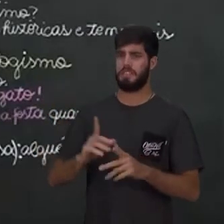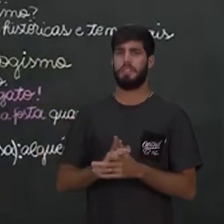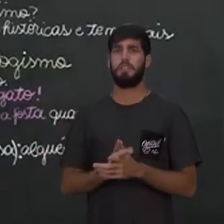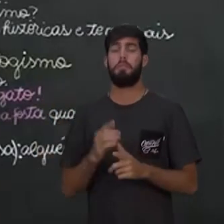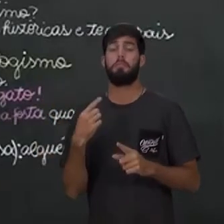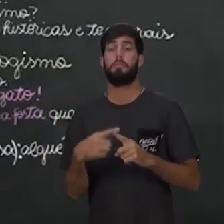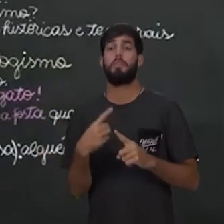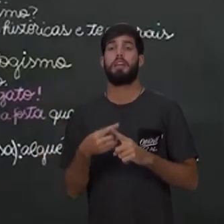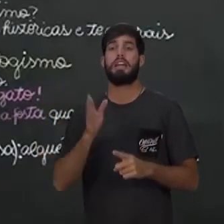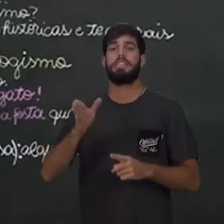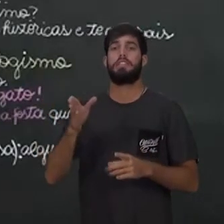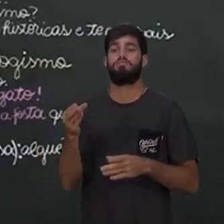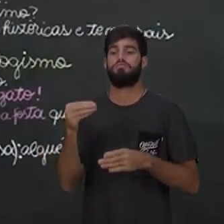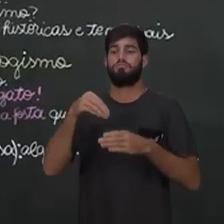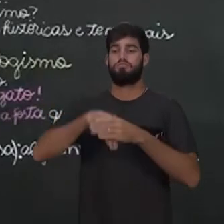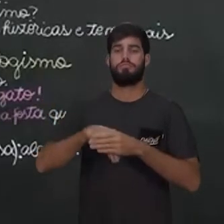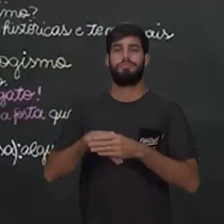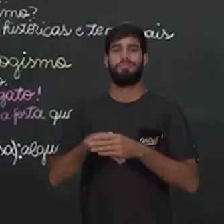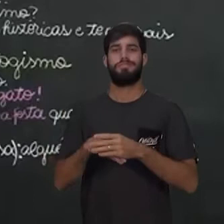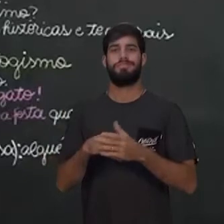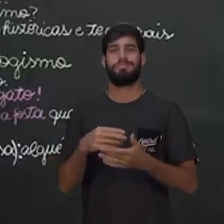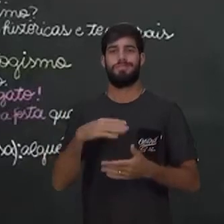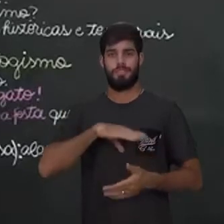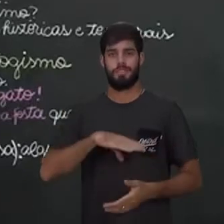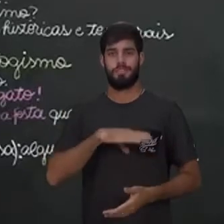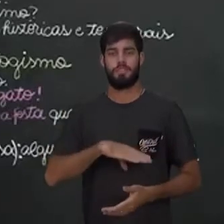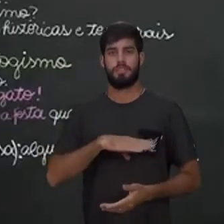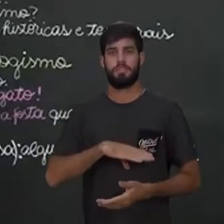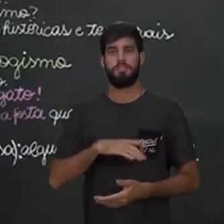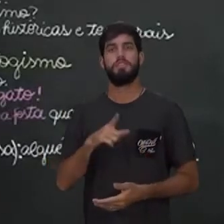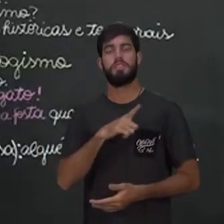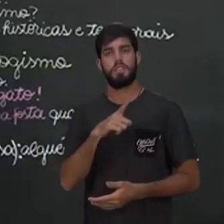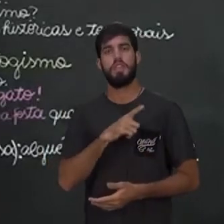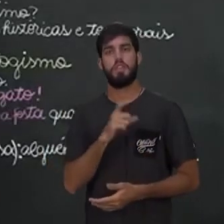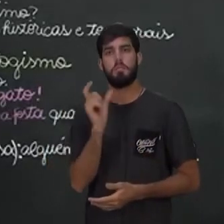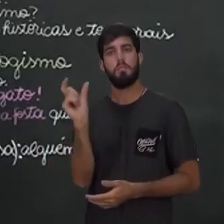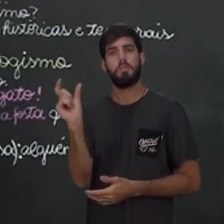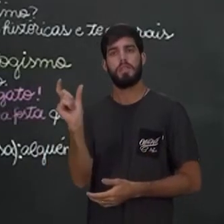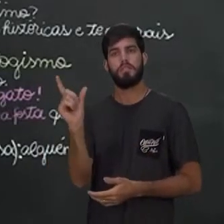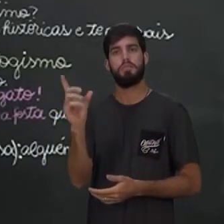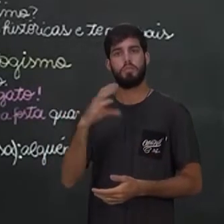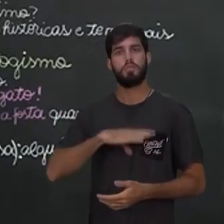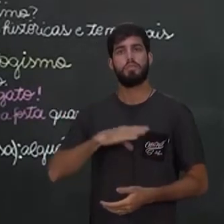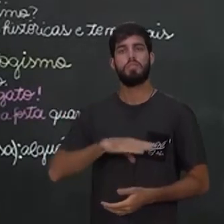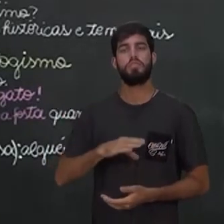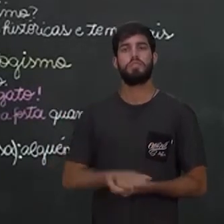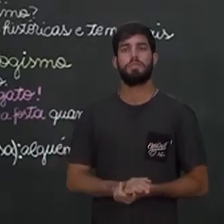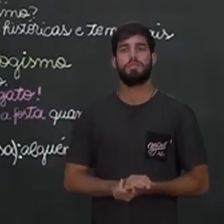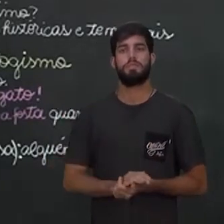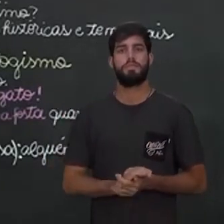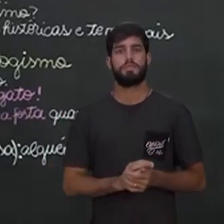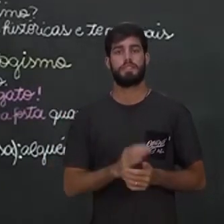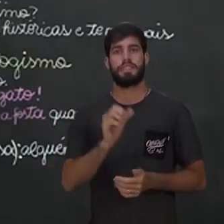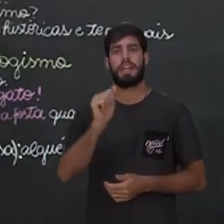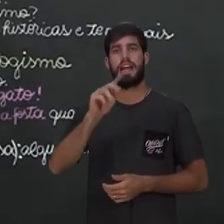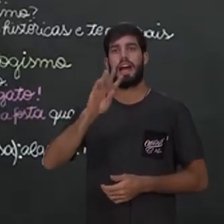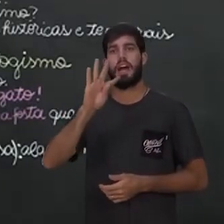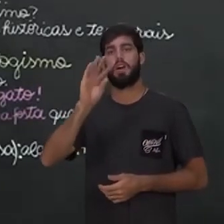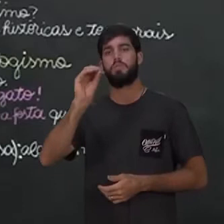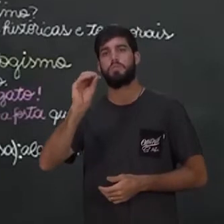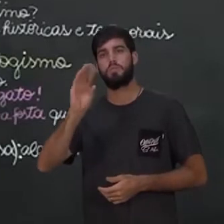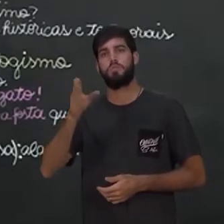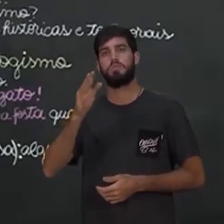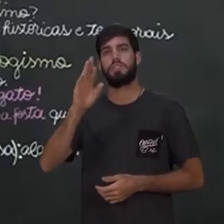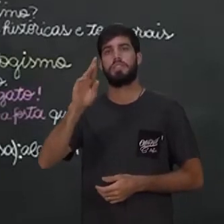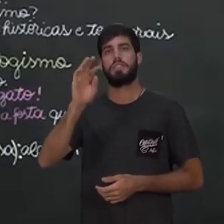gente já incorporou a palavra. Por exemplo, existe uma palavra em português para substituir selfie, que seria autorretrato. Mas já pensou se alguém